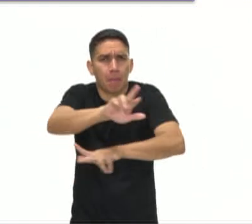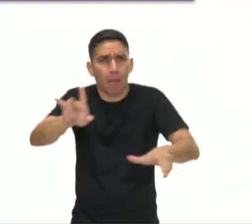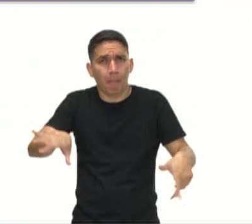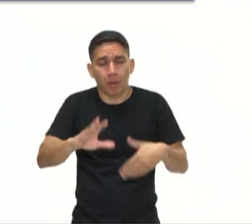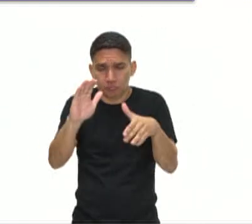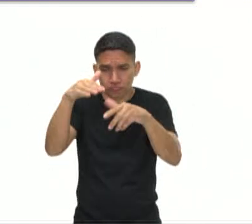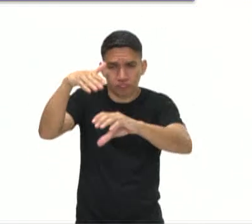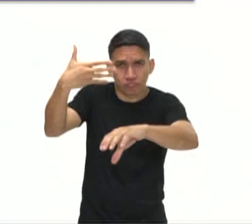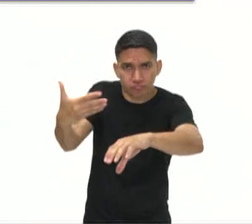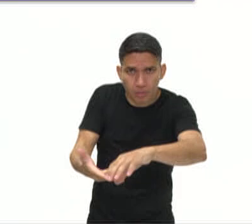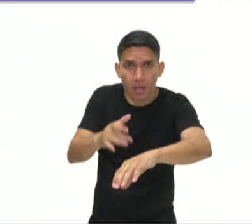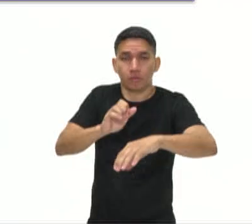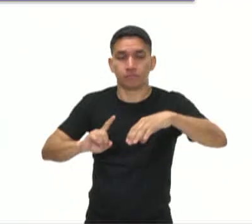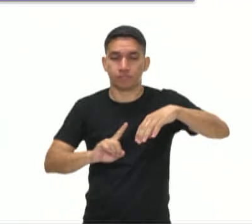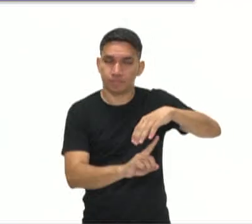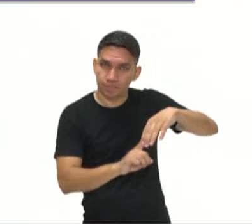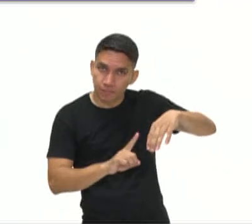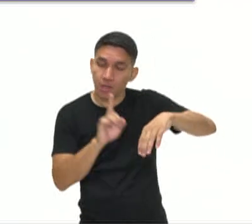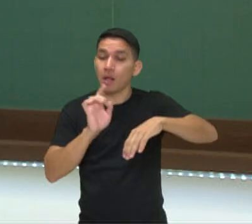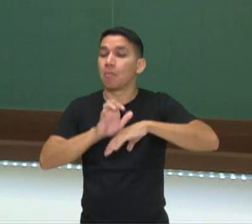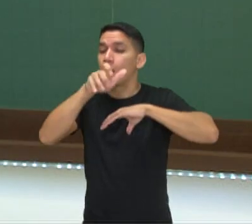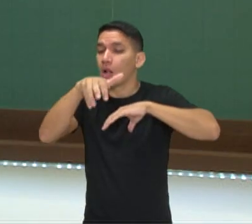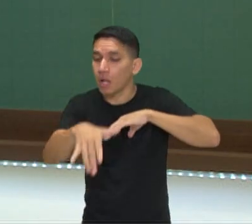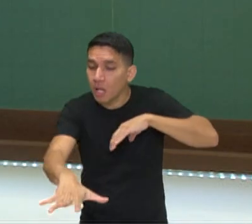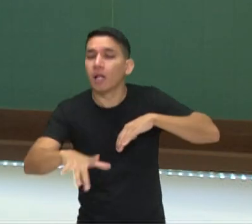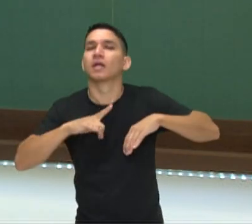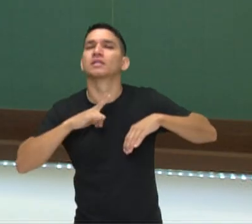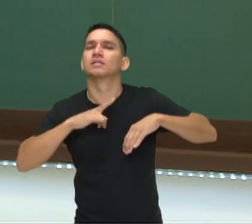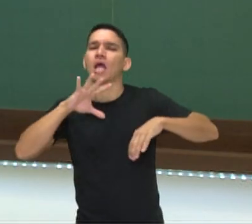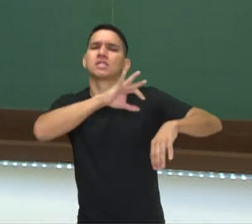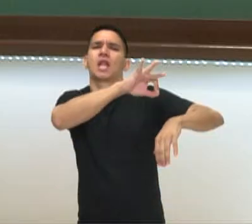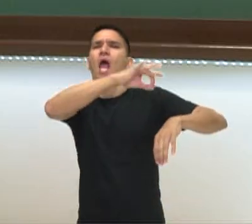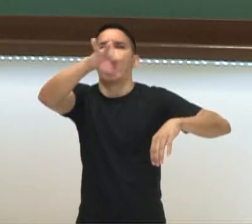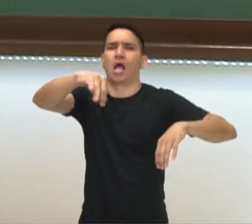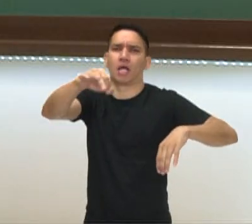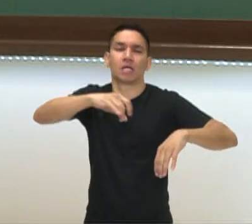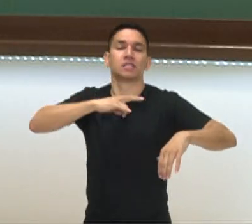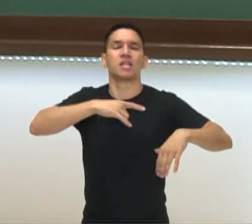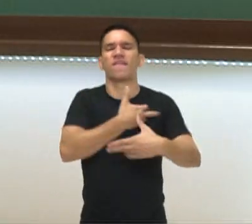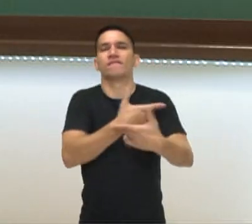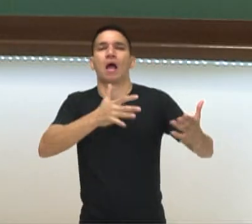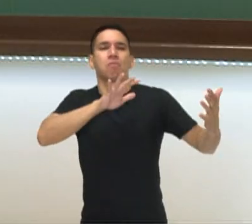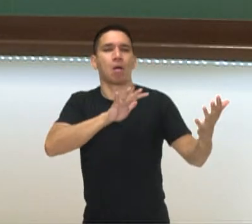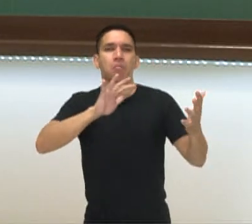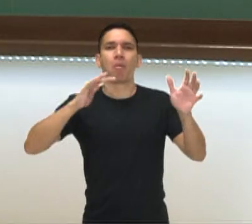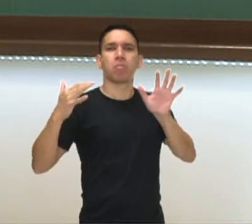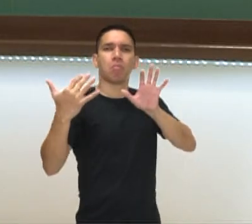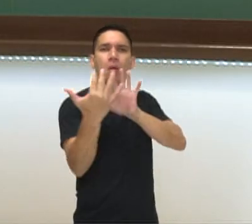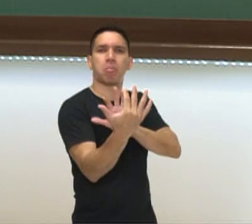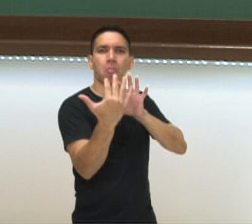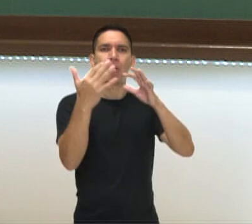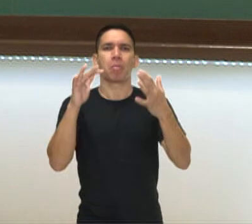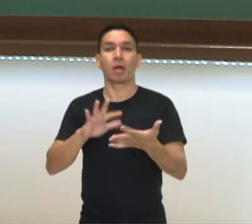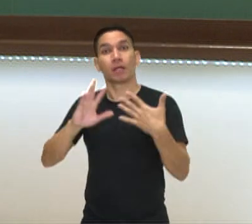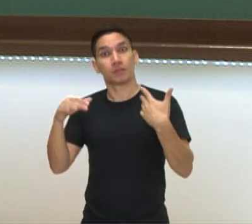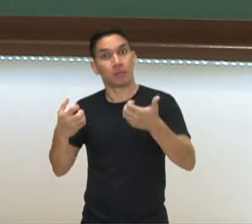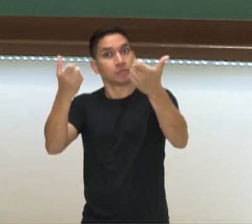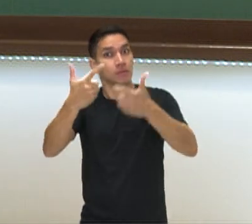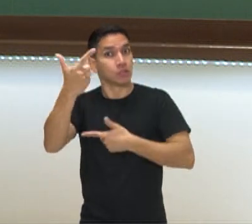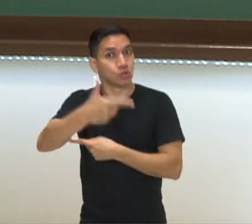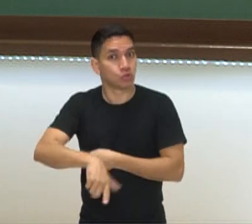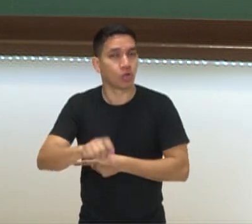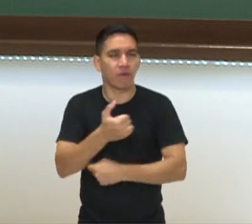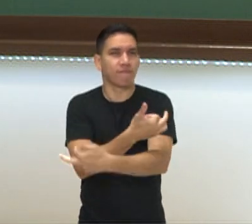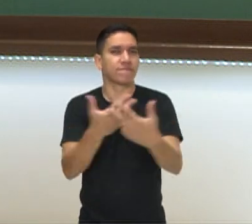a caverna e a cachoeira sagrada. Lá acontecem diversos rituais. Então, pontuando novamente, para